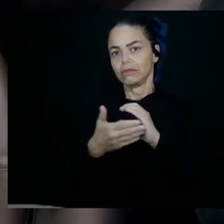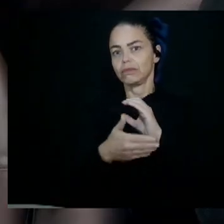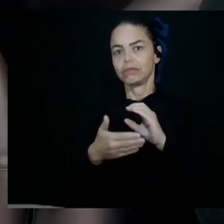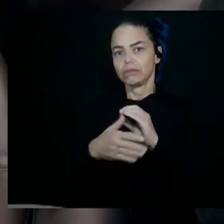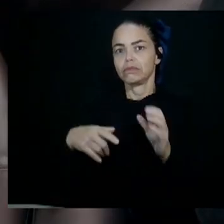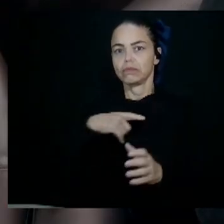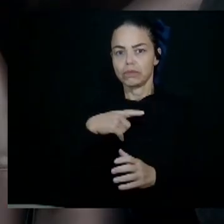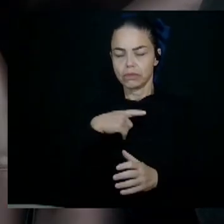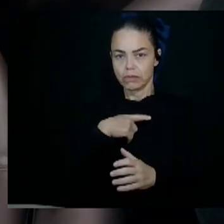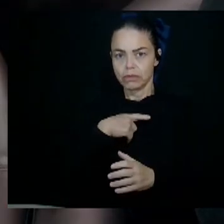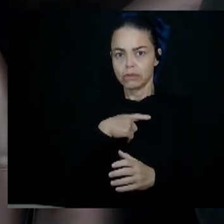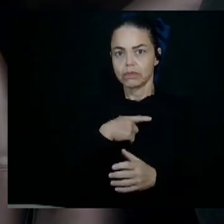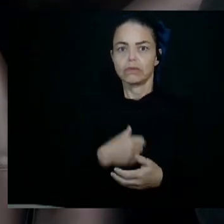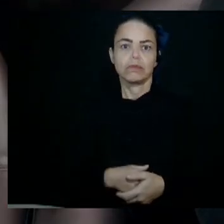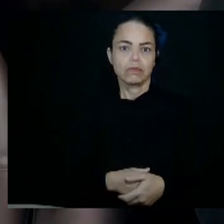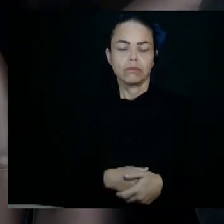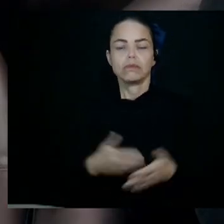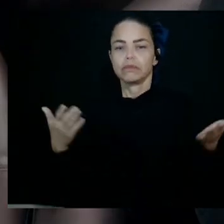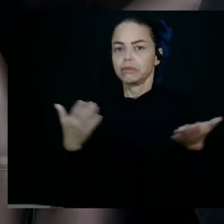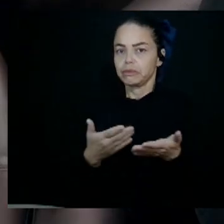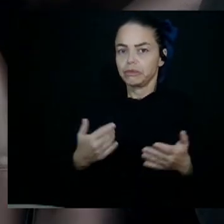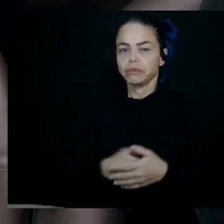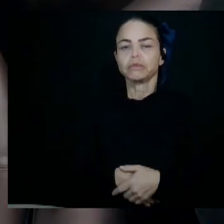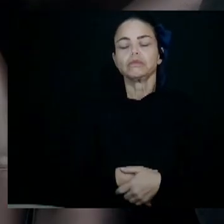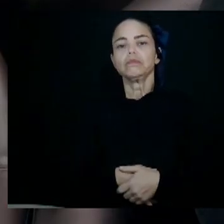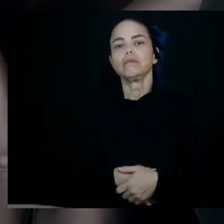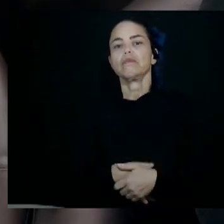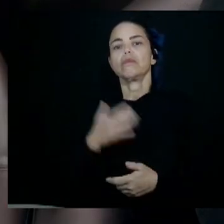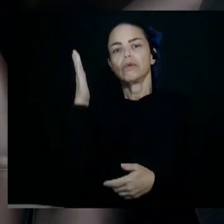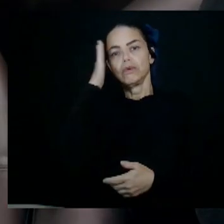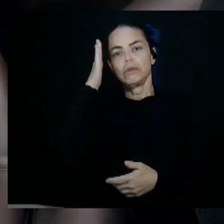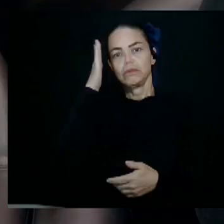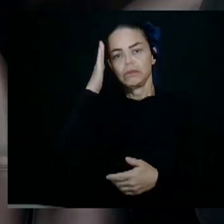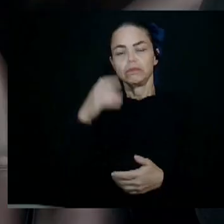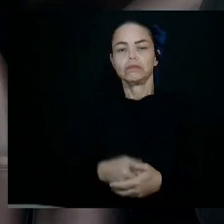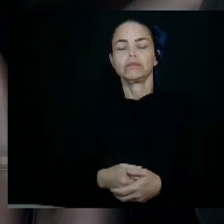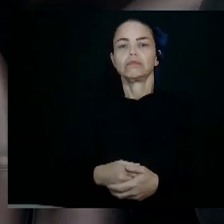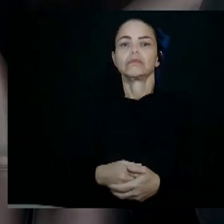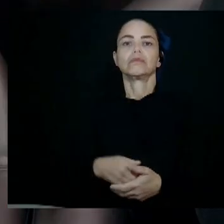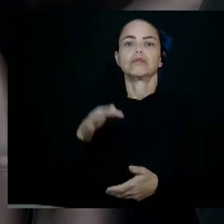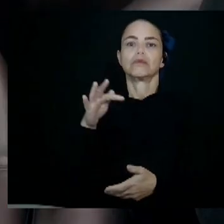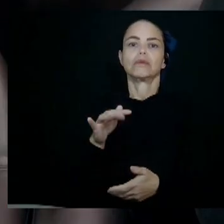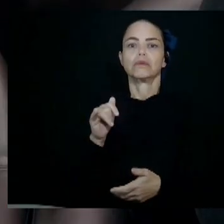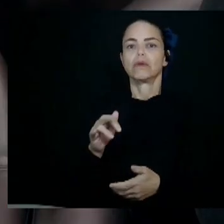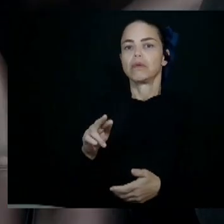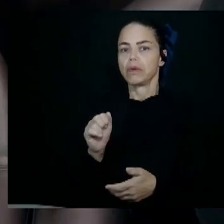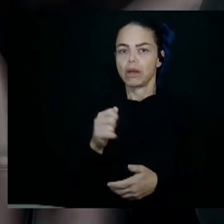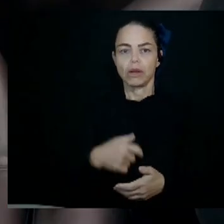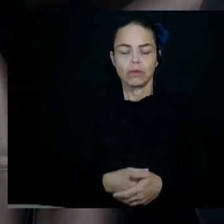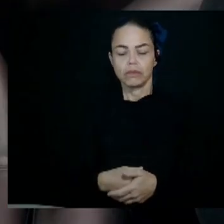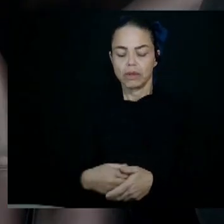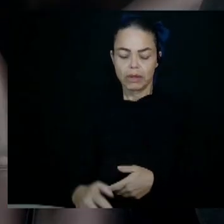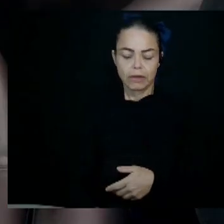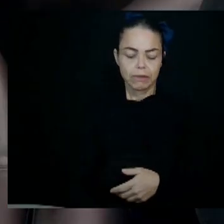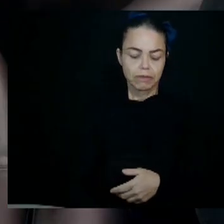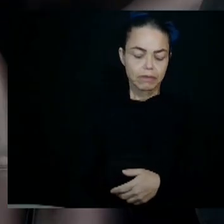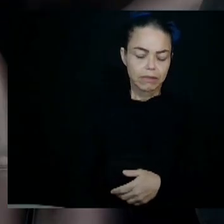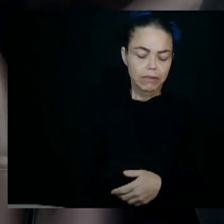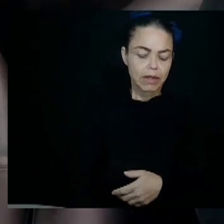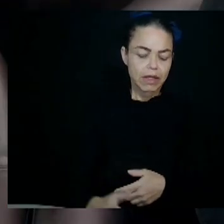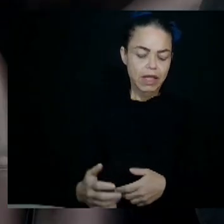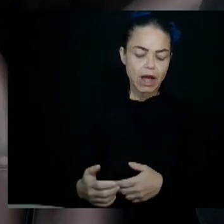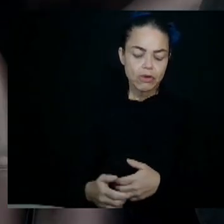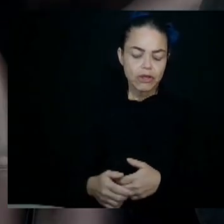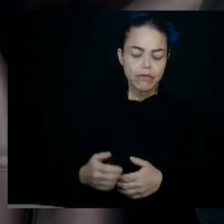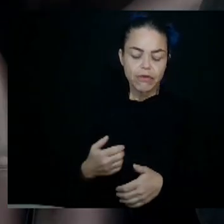estes benefícios. Agora, quando a gente entende que a fibra, ela tem um papel excepcional para uma